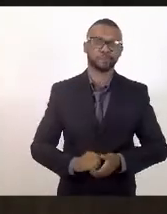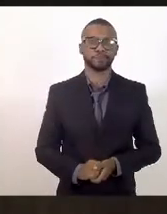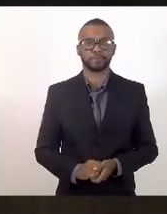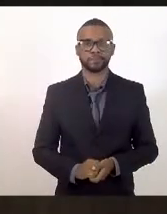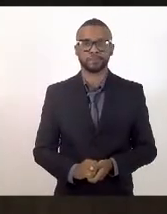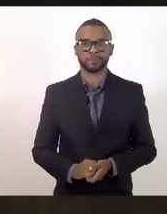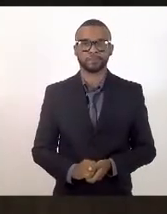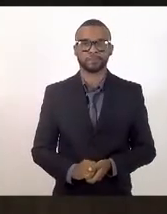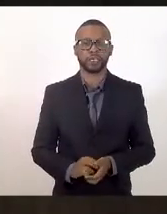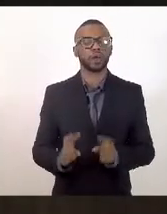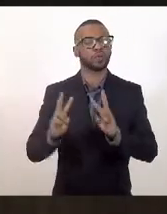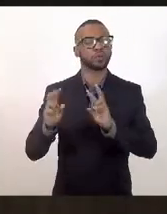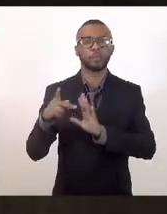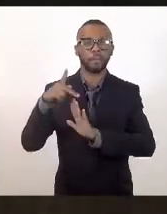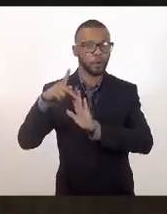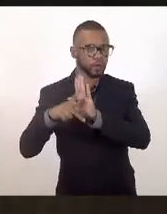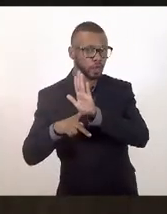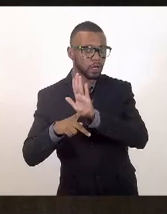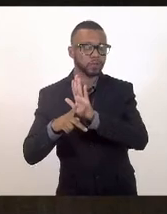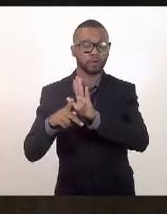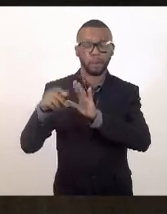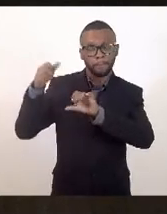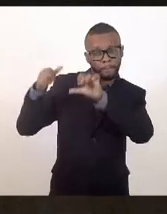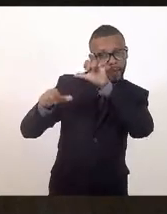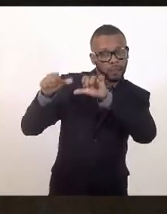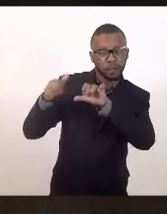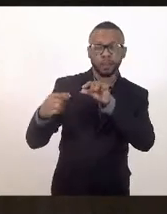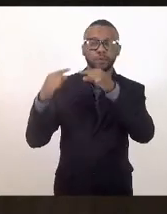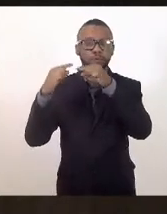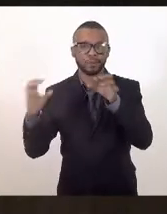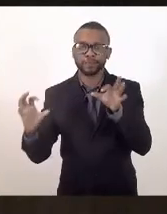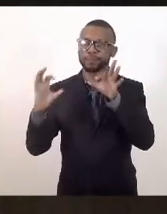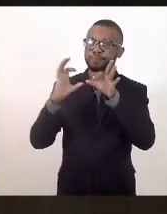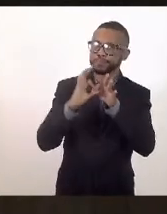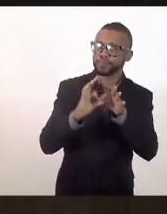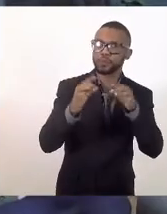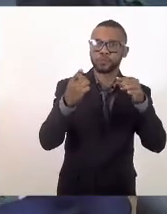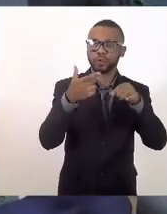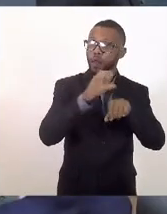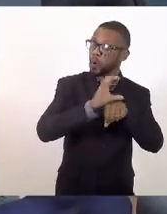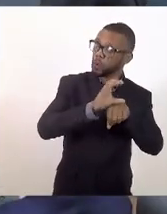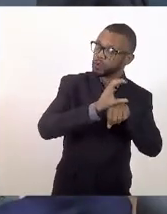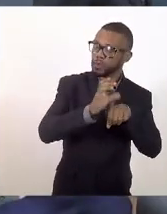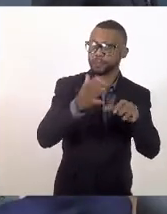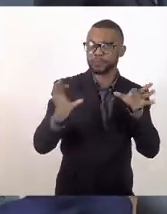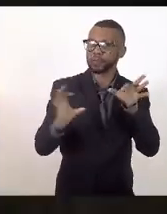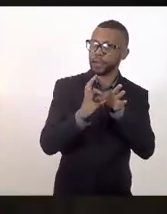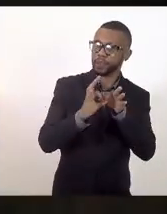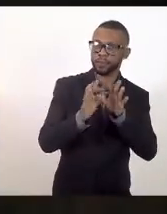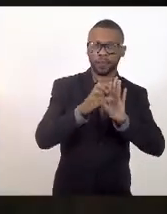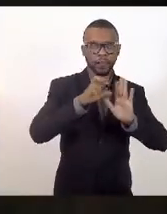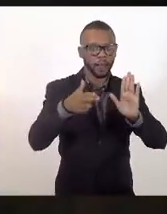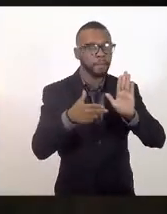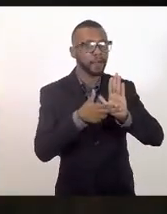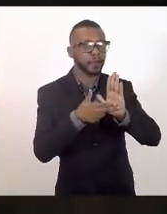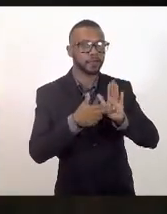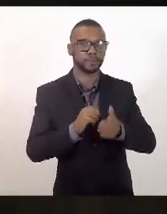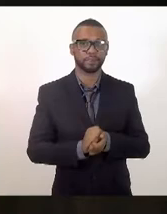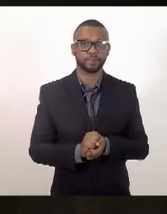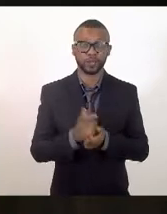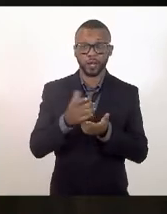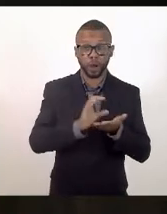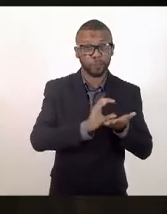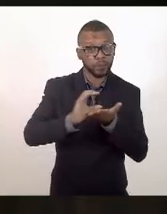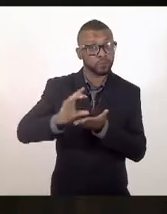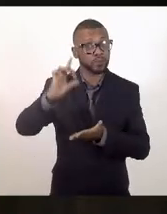Sobre o projeto, senhor presidente, o parecer é pela constitucionalidade com emendas. Ok. Pela Comissão de Direito da Mulher,